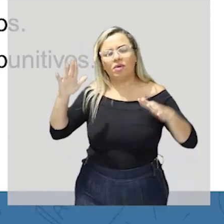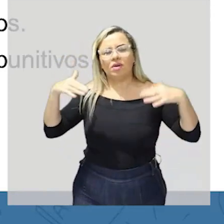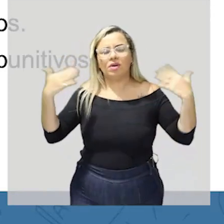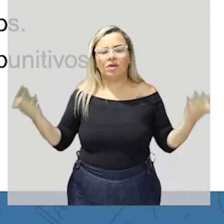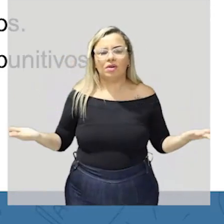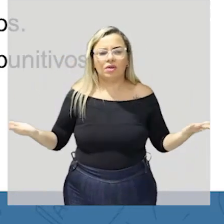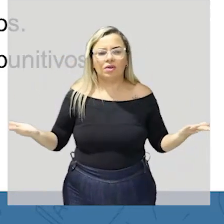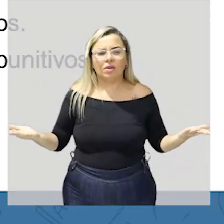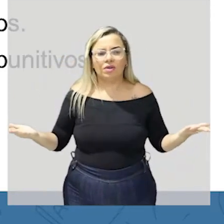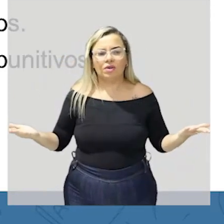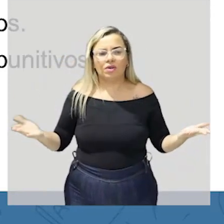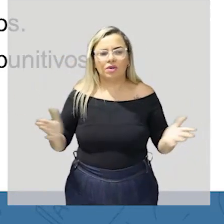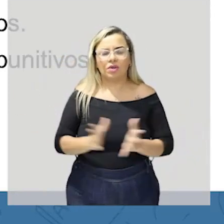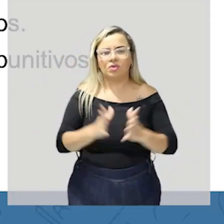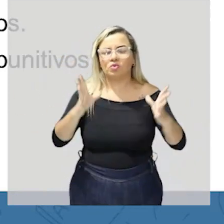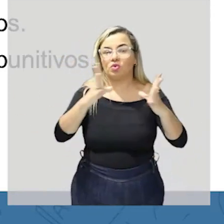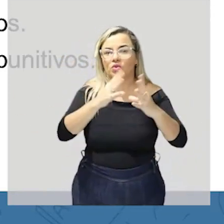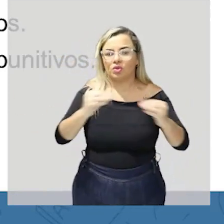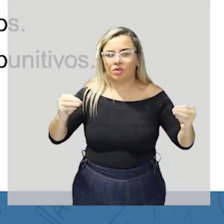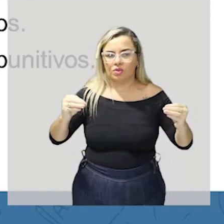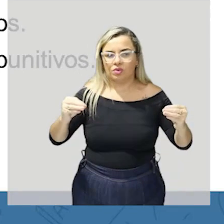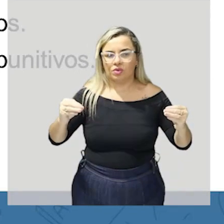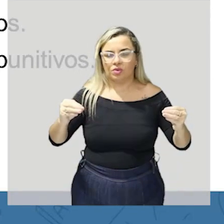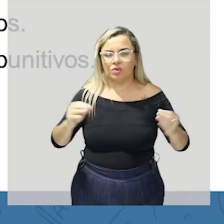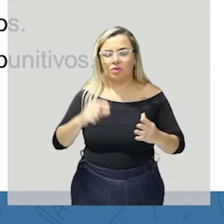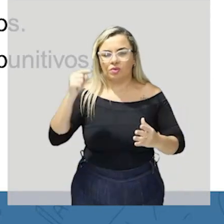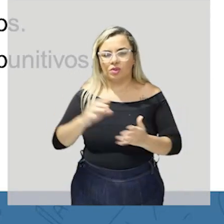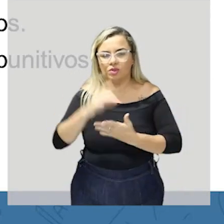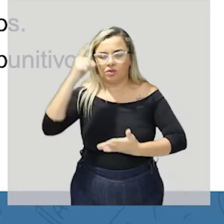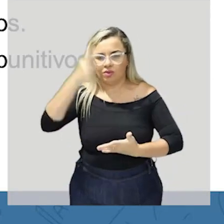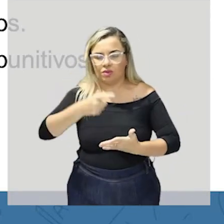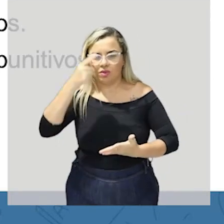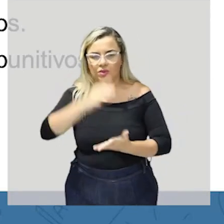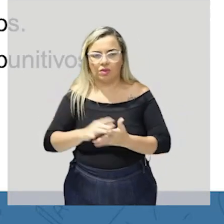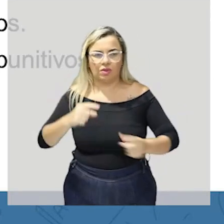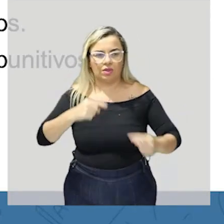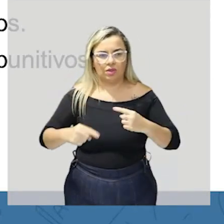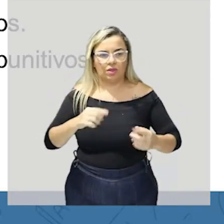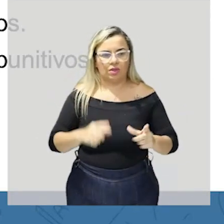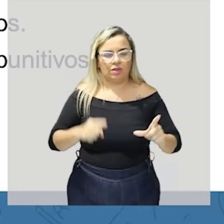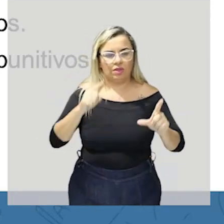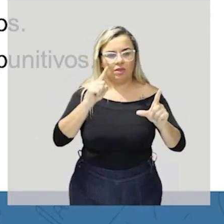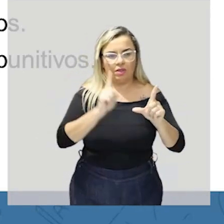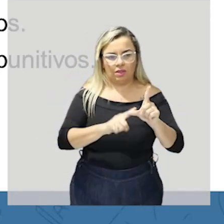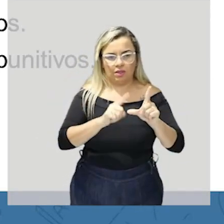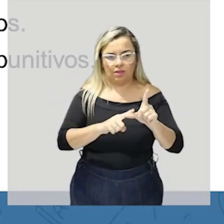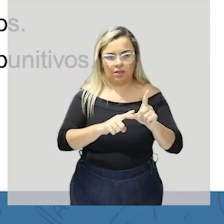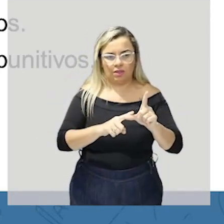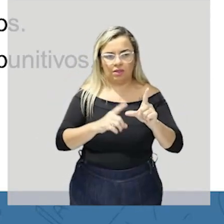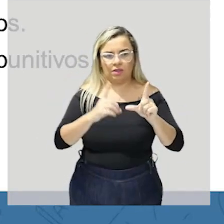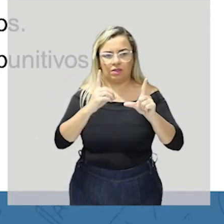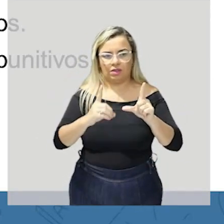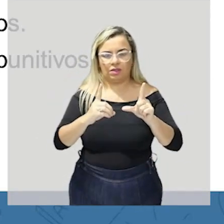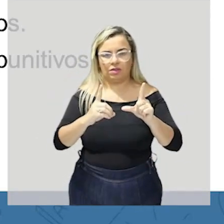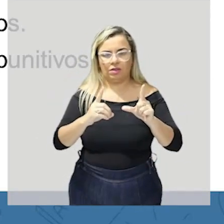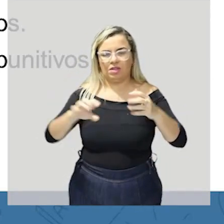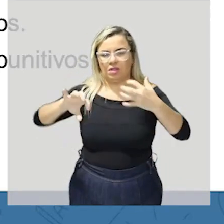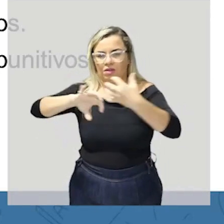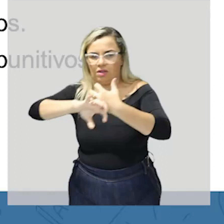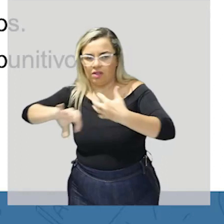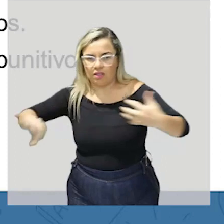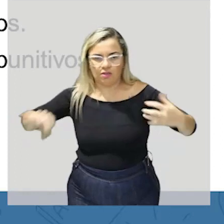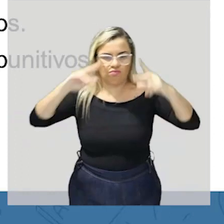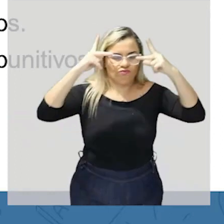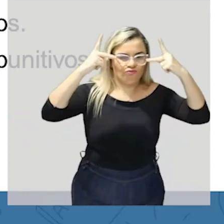Do extermínio, do projeto biopolítico, ou seja, resposta letra D, do isolamento, da